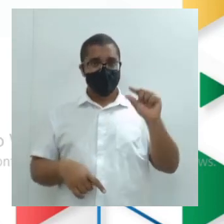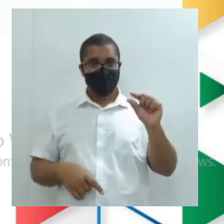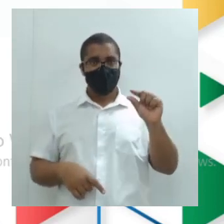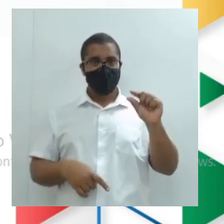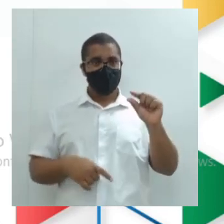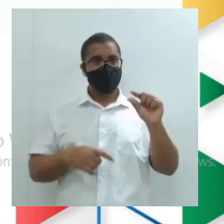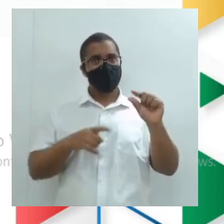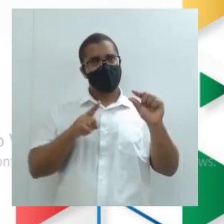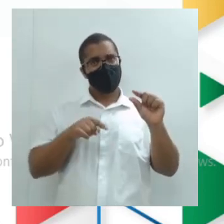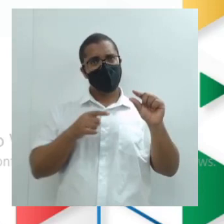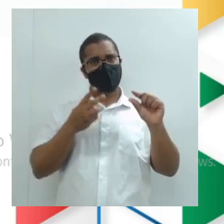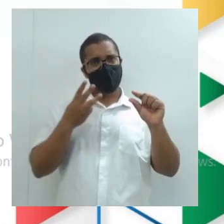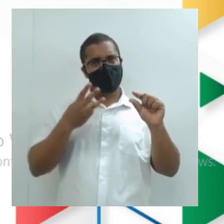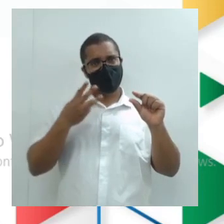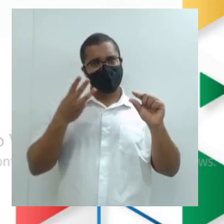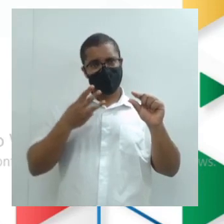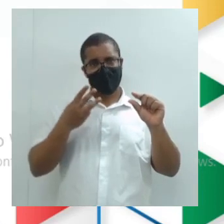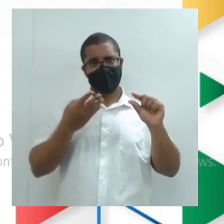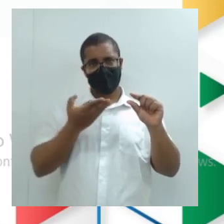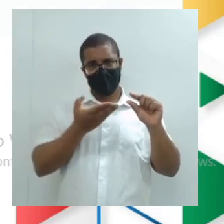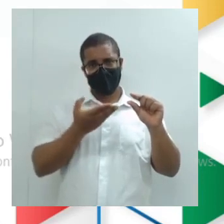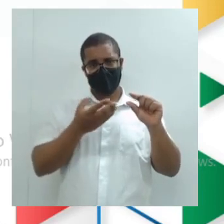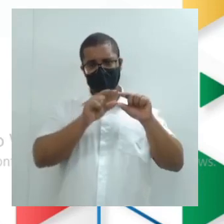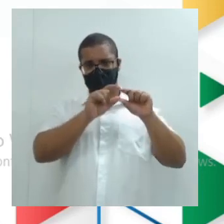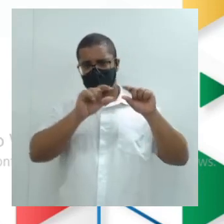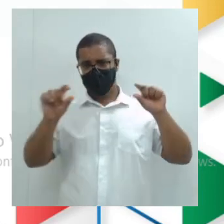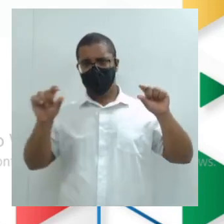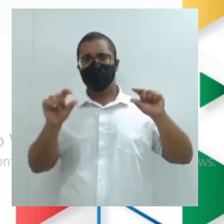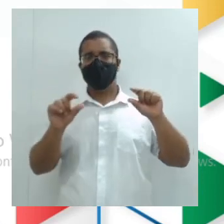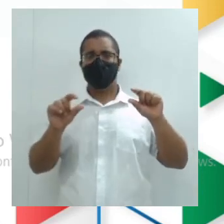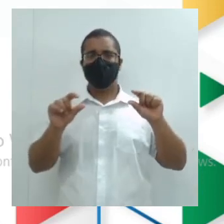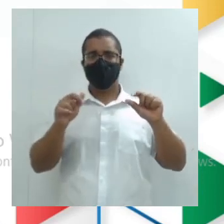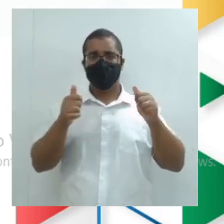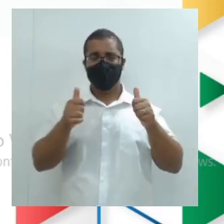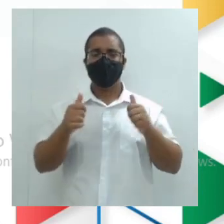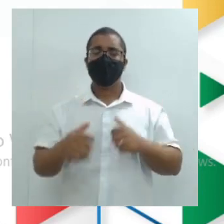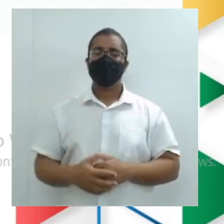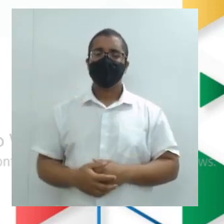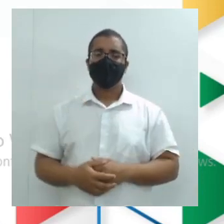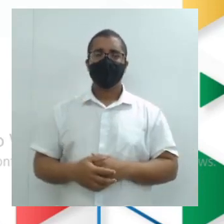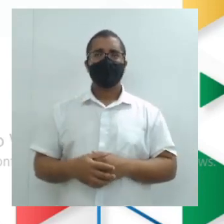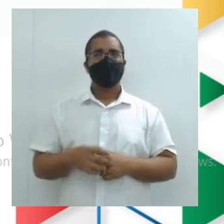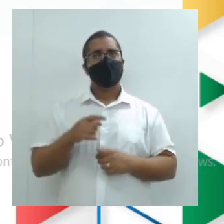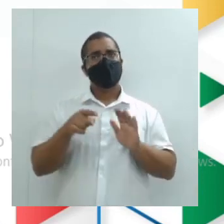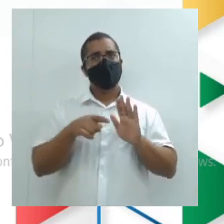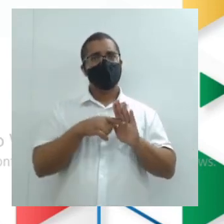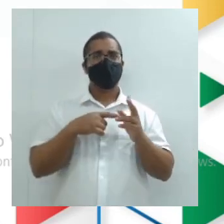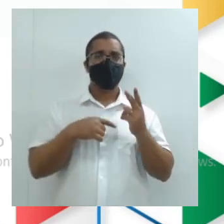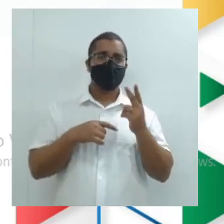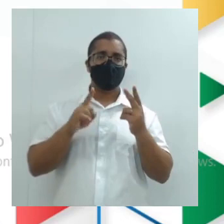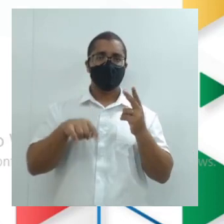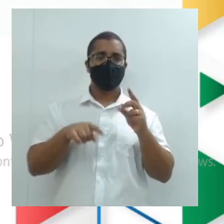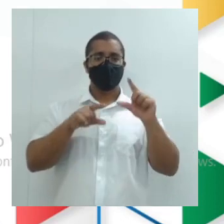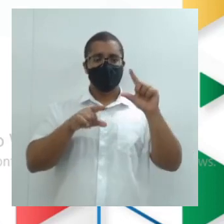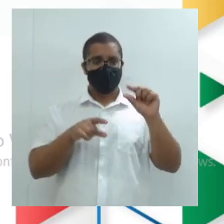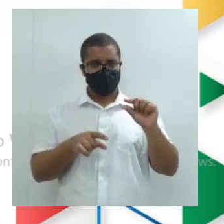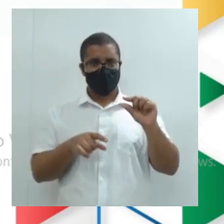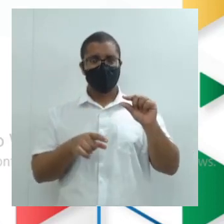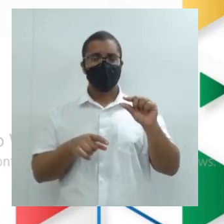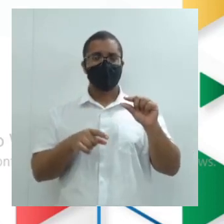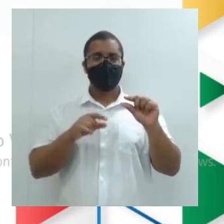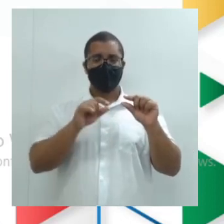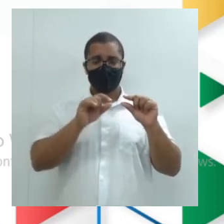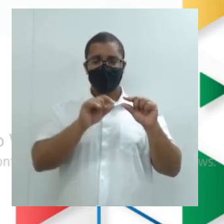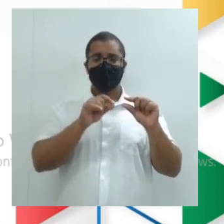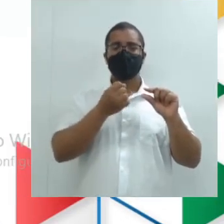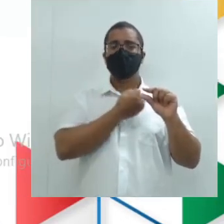o terceiro, tá bom? Numa linha sucessiva, tá? É o terceiro. Menos 2, ele é o menor. Ele quer saber quais